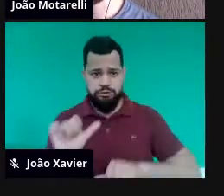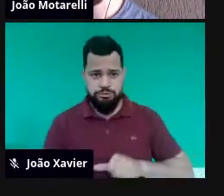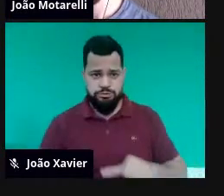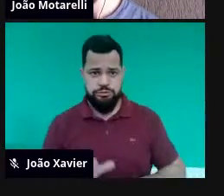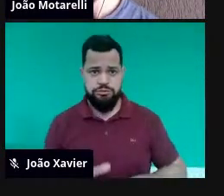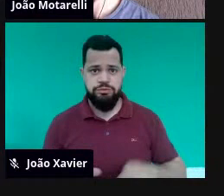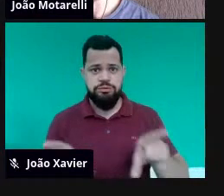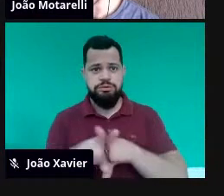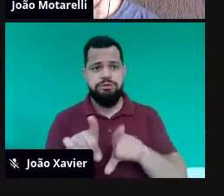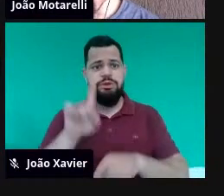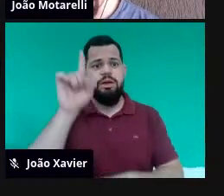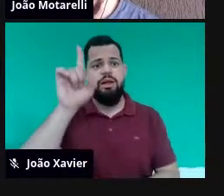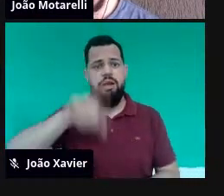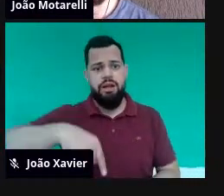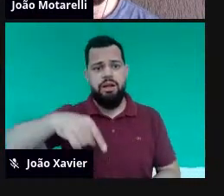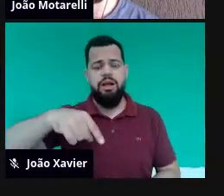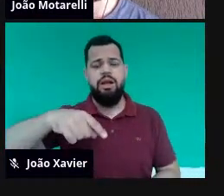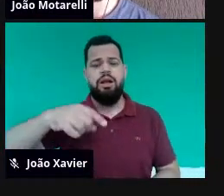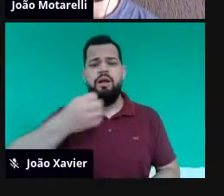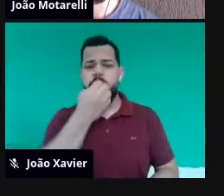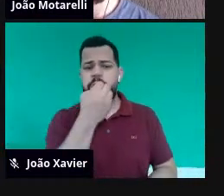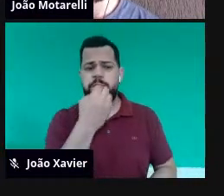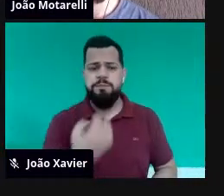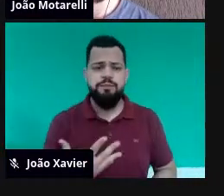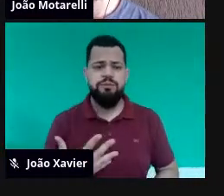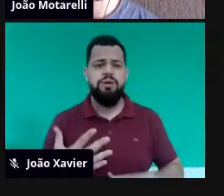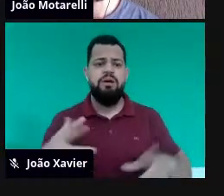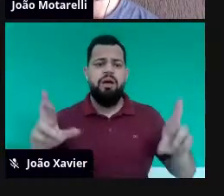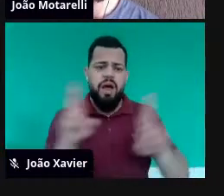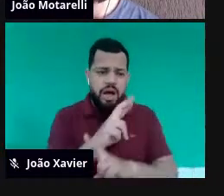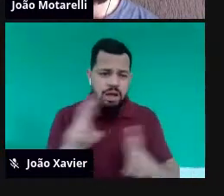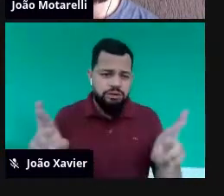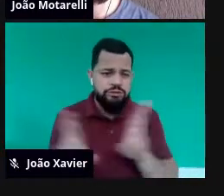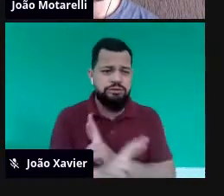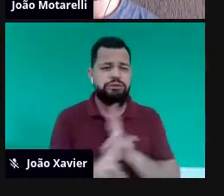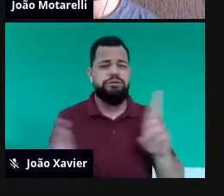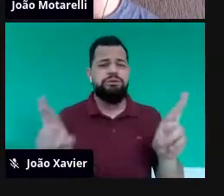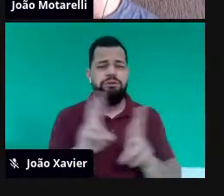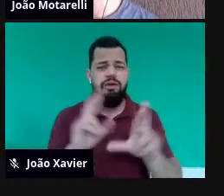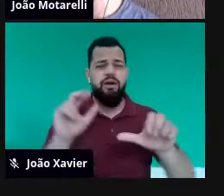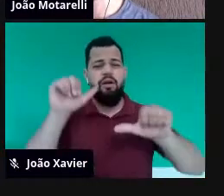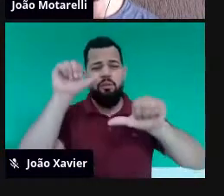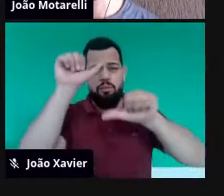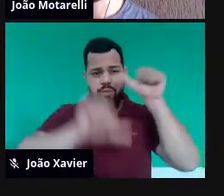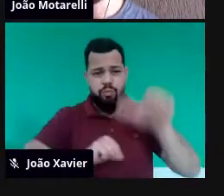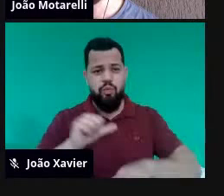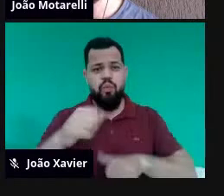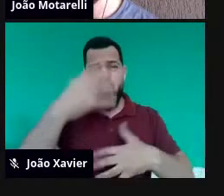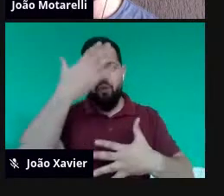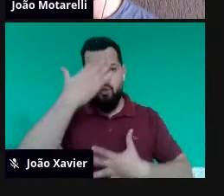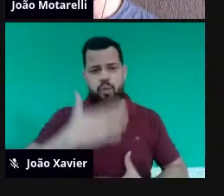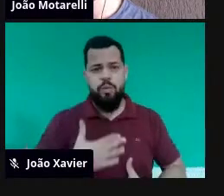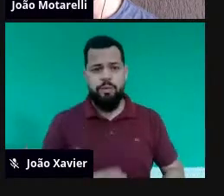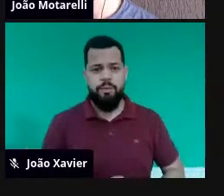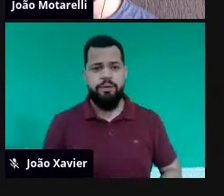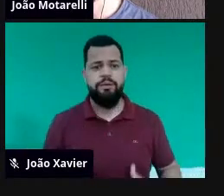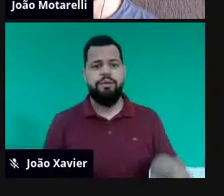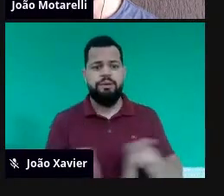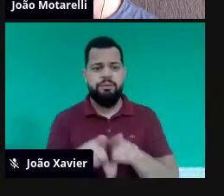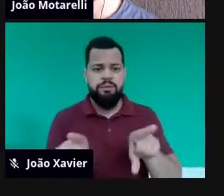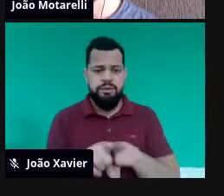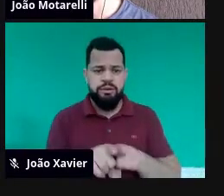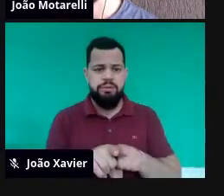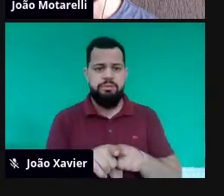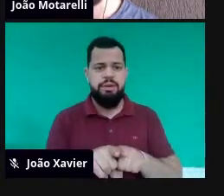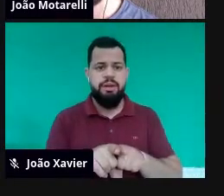é um sistema muito relacionado e que fortemente modifica o nosso comportamento alimentar, uma redução no consumo